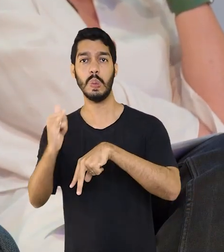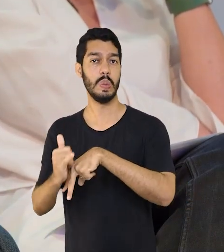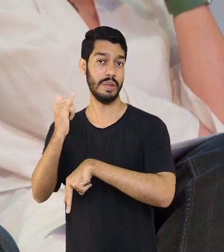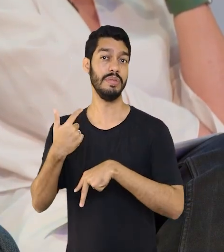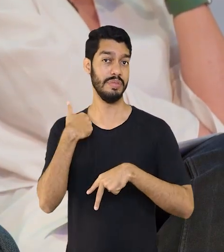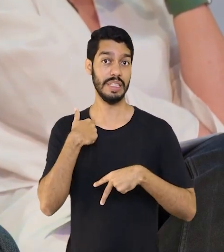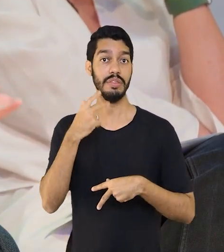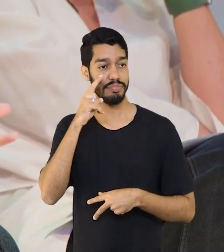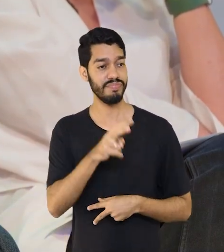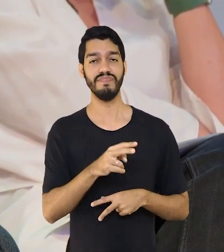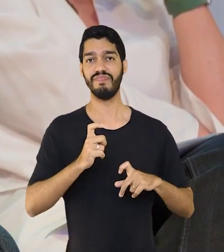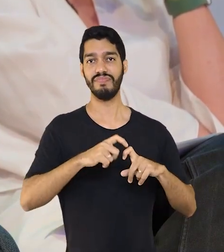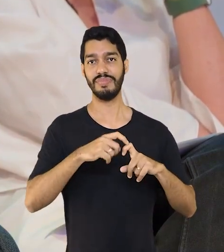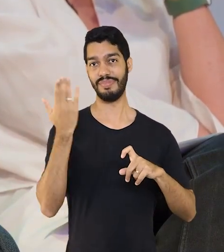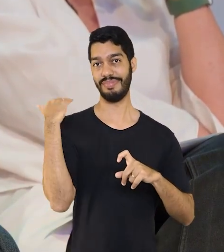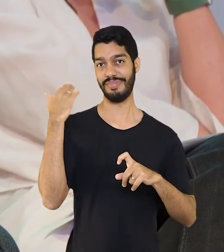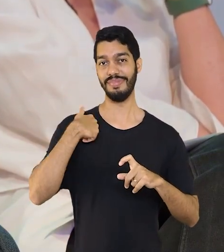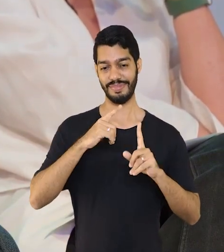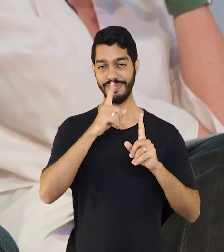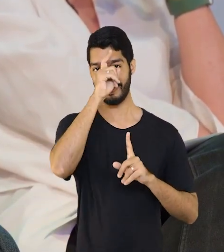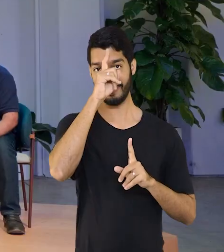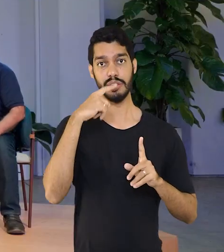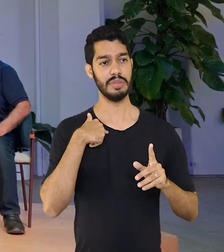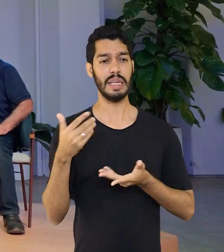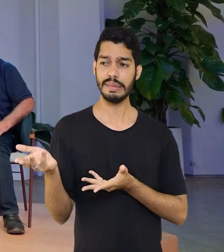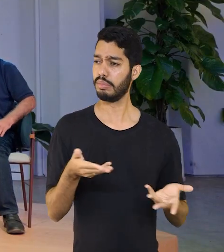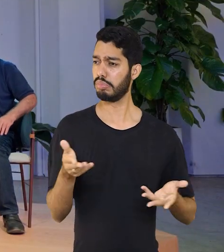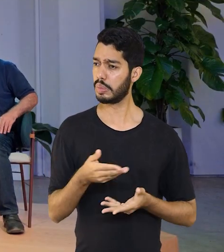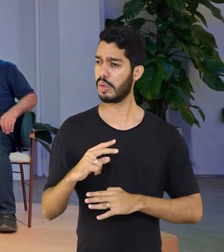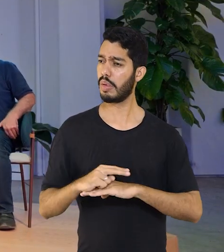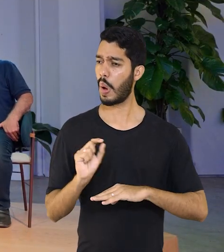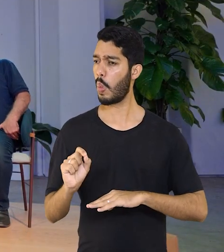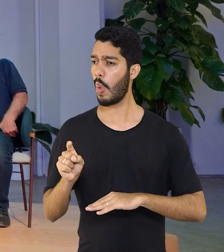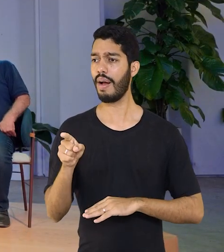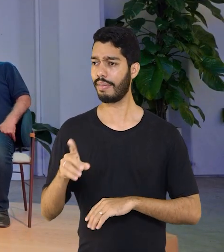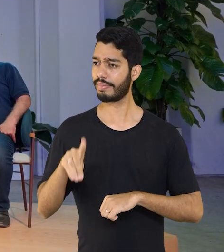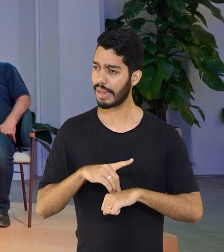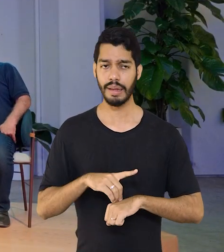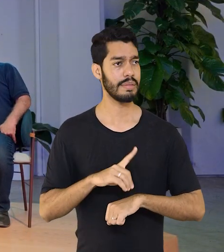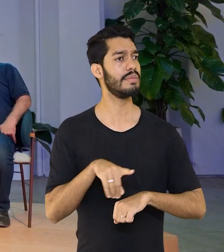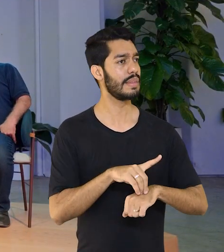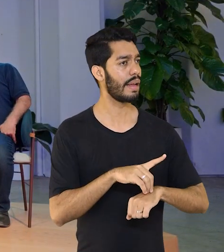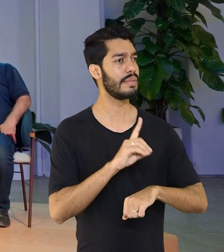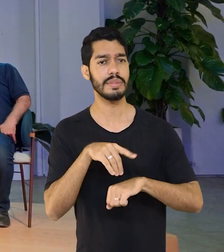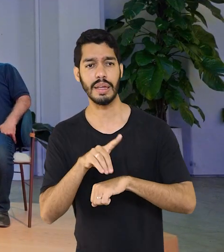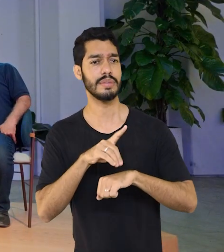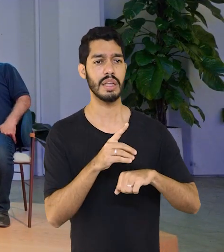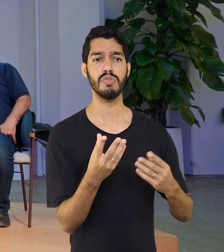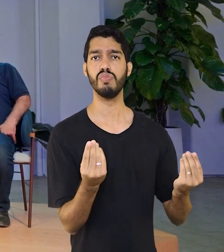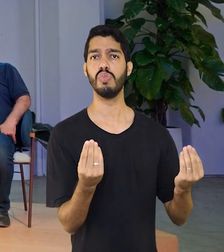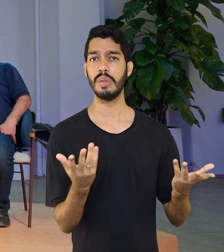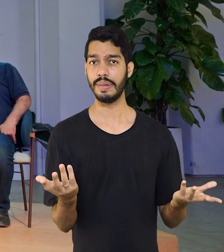chegando. Eu recebi no hospital muitos casos de dengue ano passado. Então, além das doenças de vetores, a